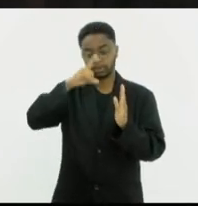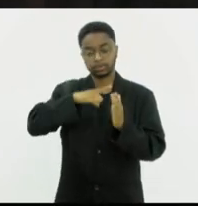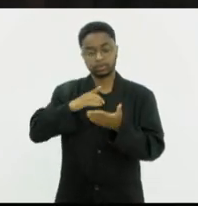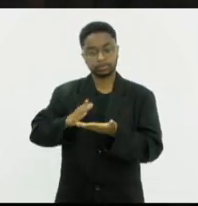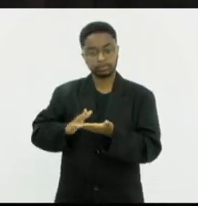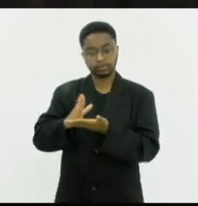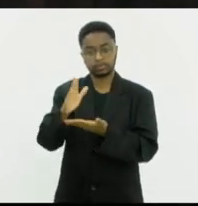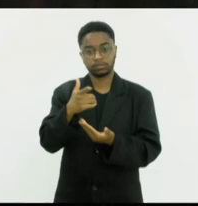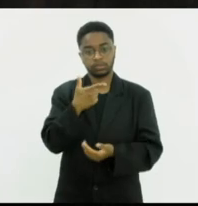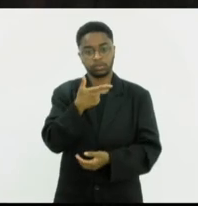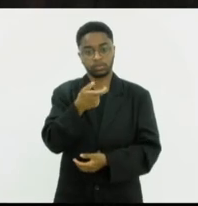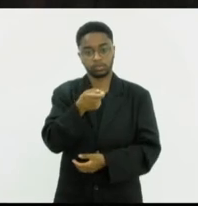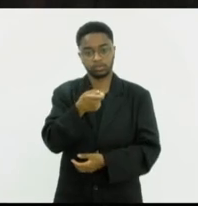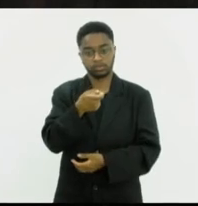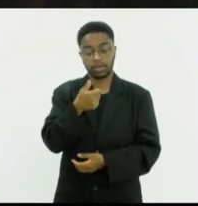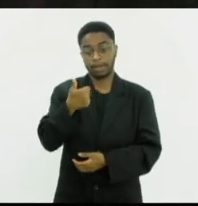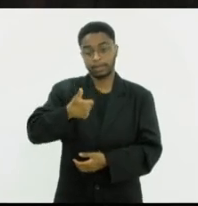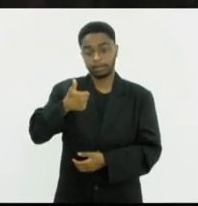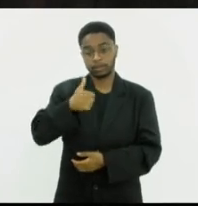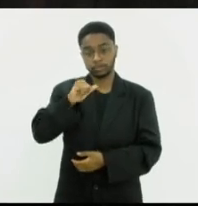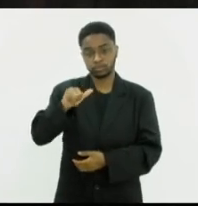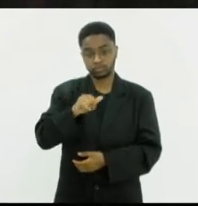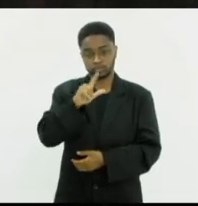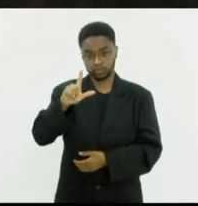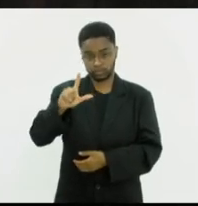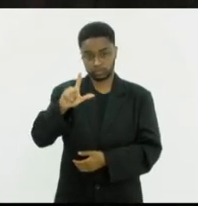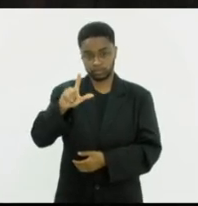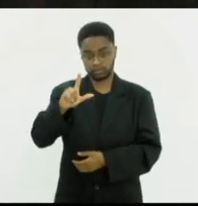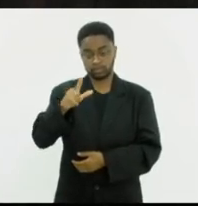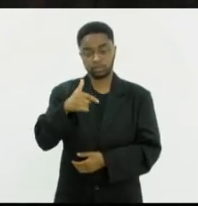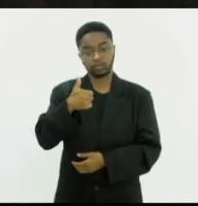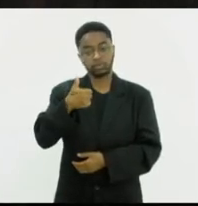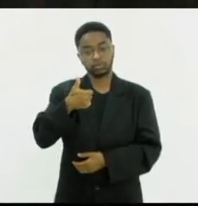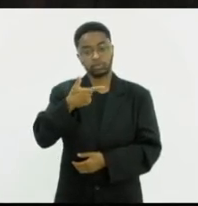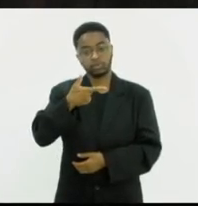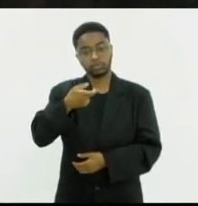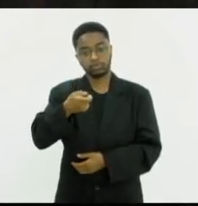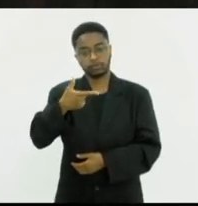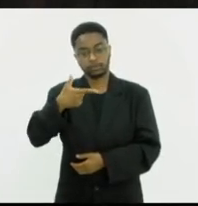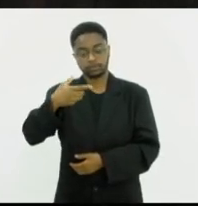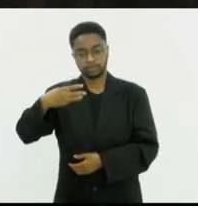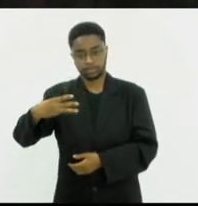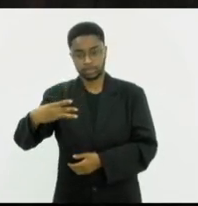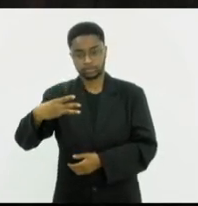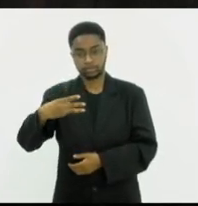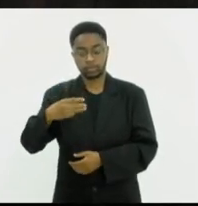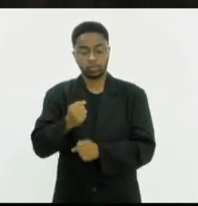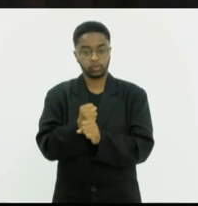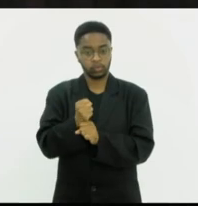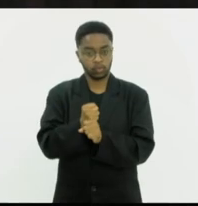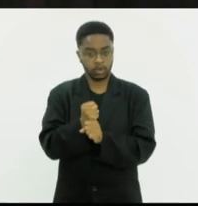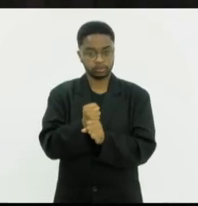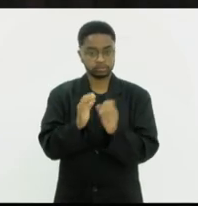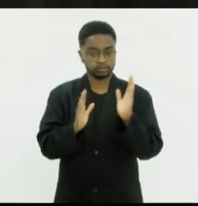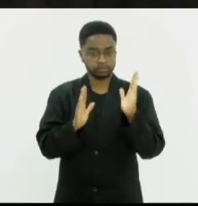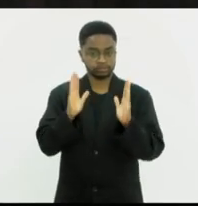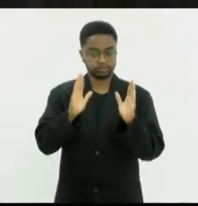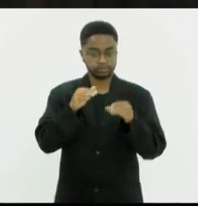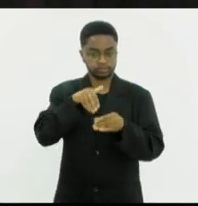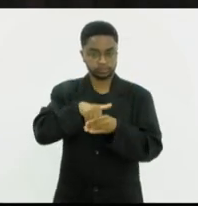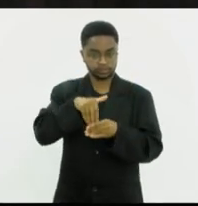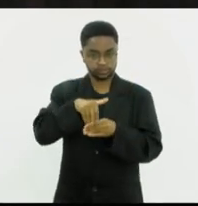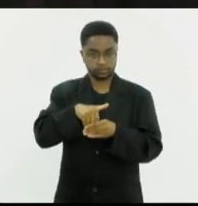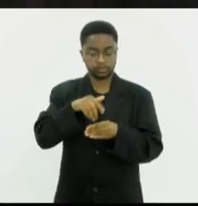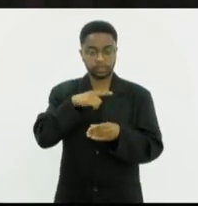em 1º de julho de 2023, ano das eleições, duas